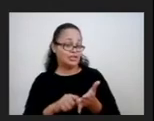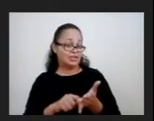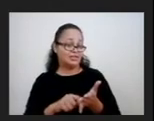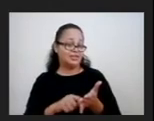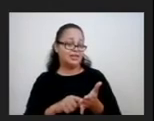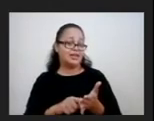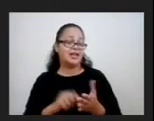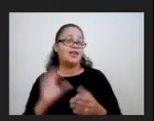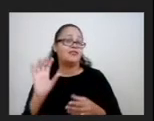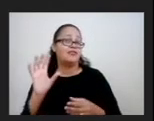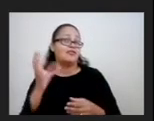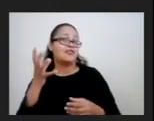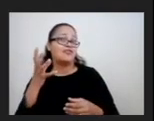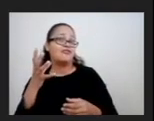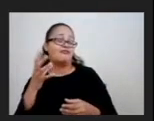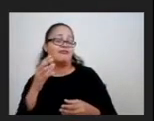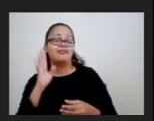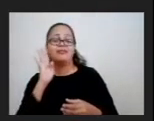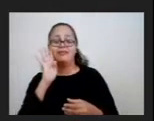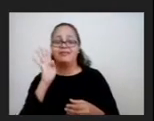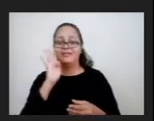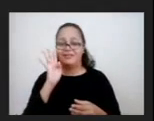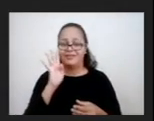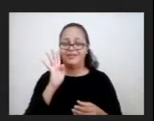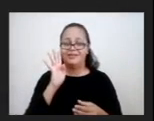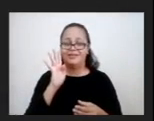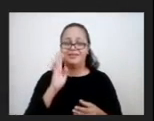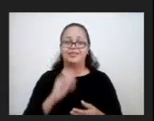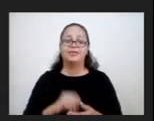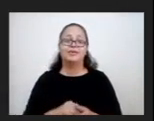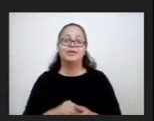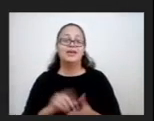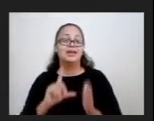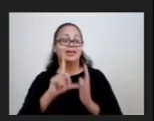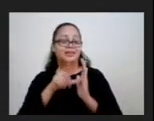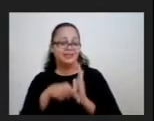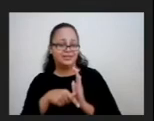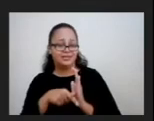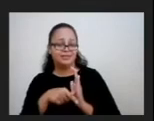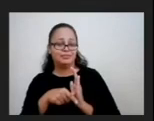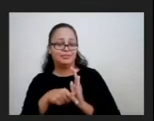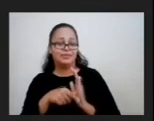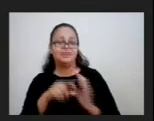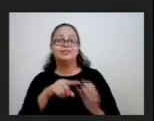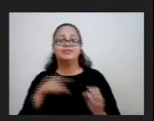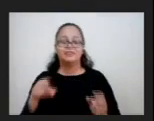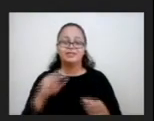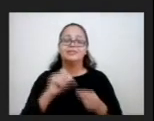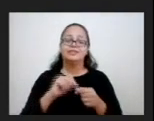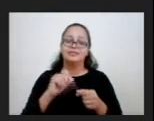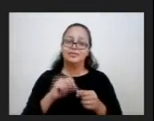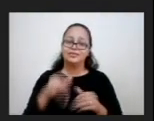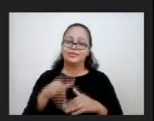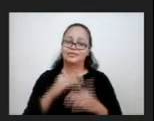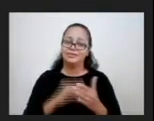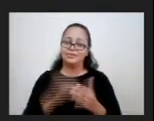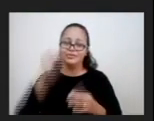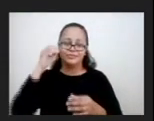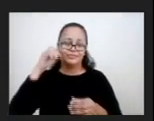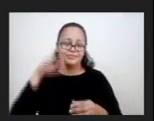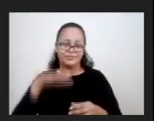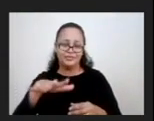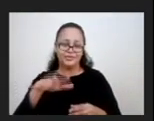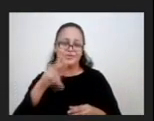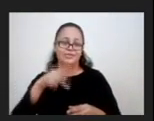emocionante que aconteceu lá e capriche no jeito de contar, certo? Depois que você fez tudo isso, tire